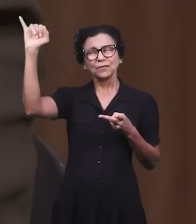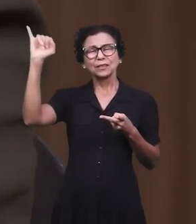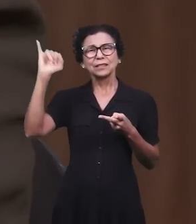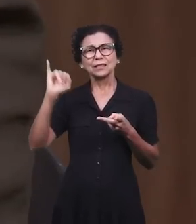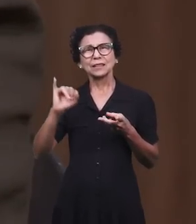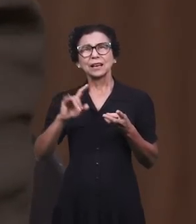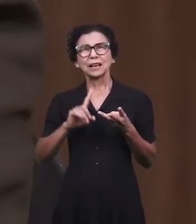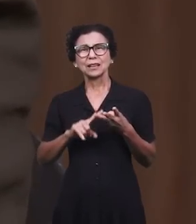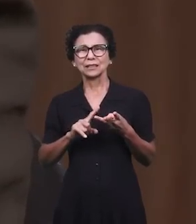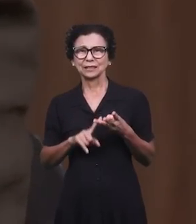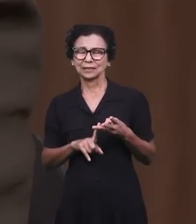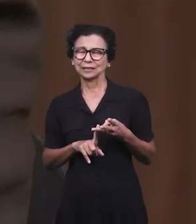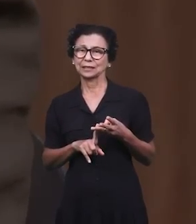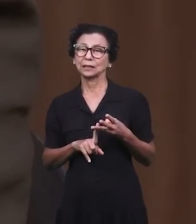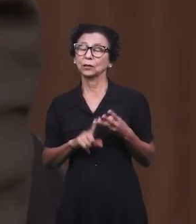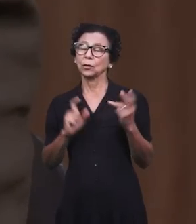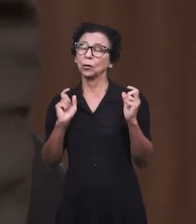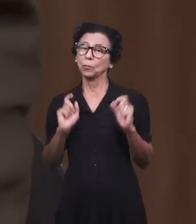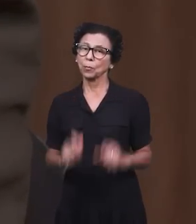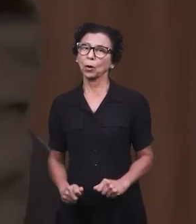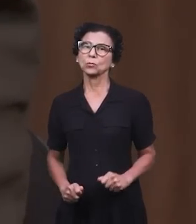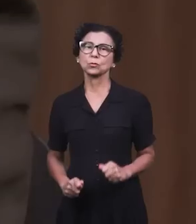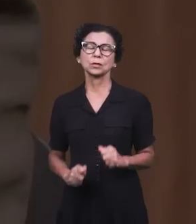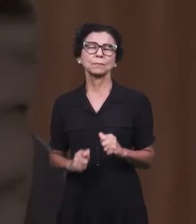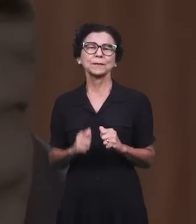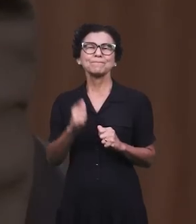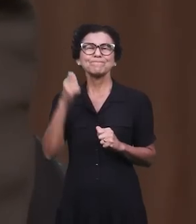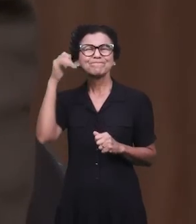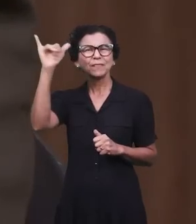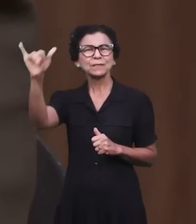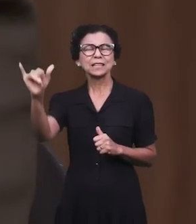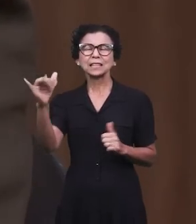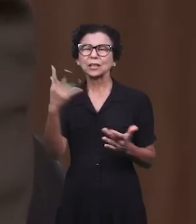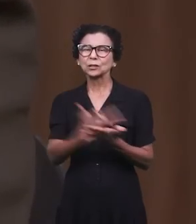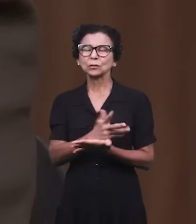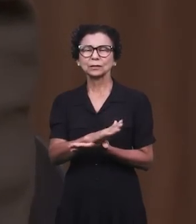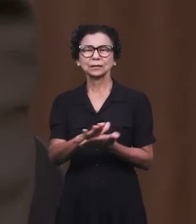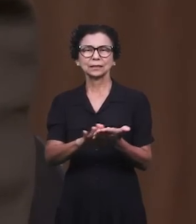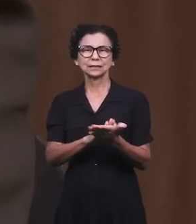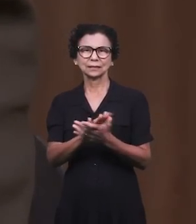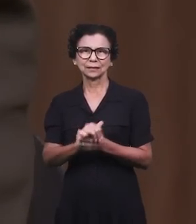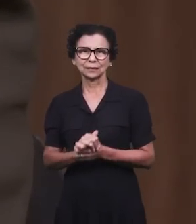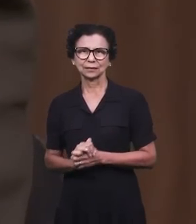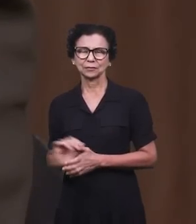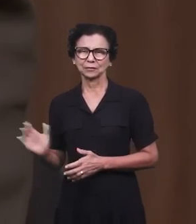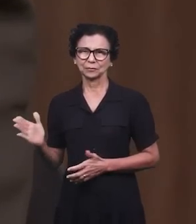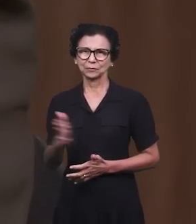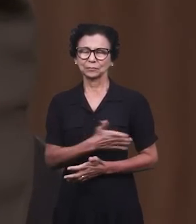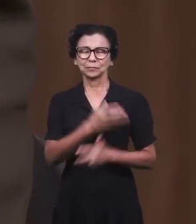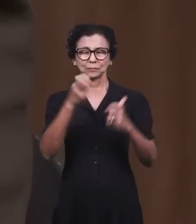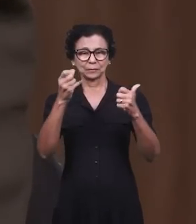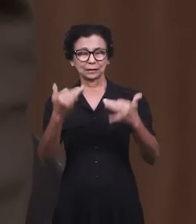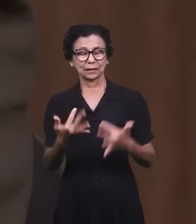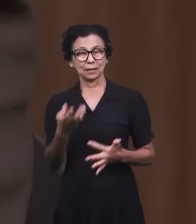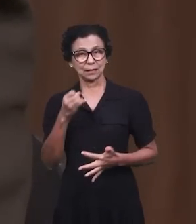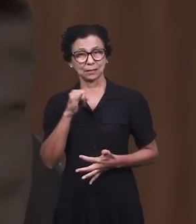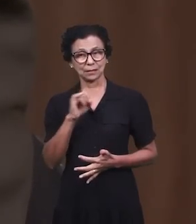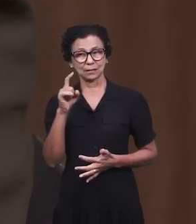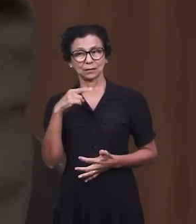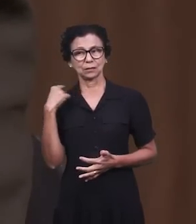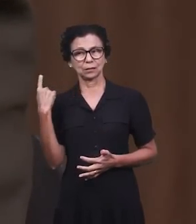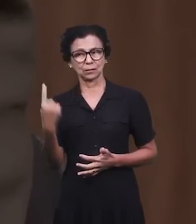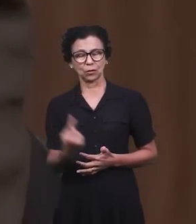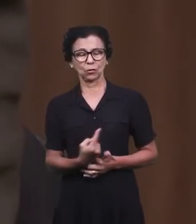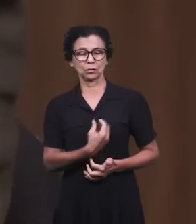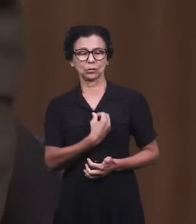coisa para que o problema não ocorra. É isso mesmo? Isso aí, tá certíssimo. Então, vamos trazer para a nossa vida espiritual. Se nós fizermos uma